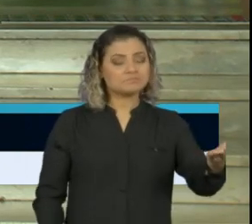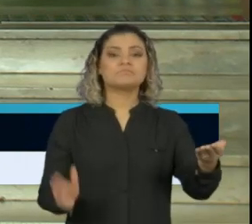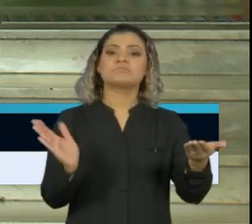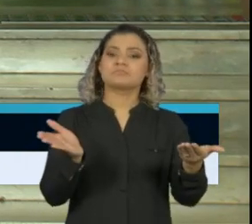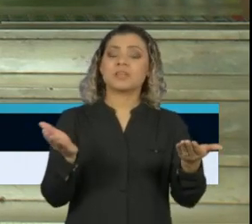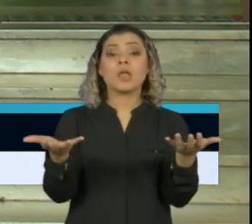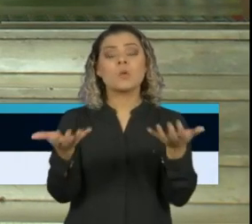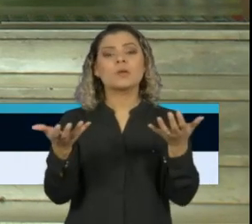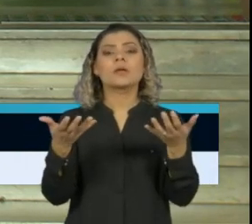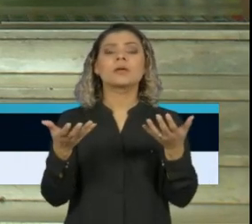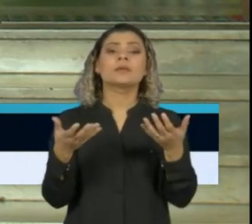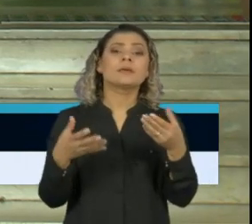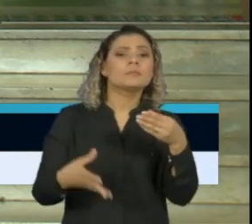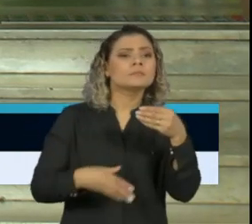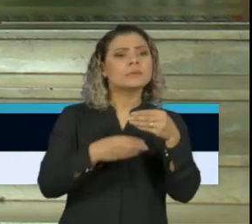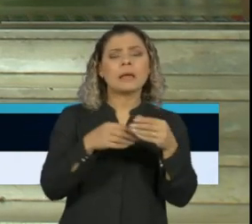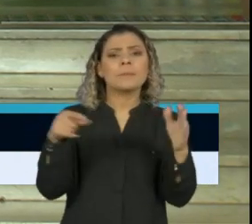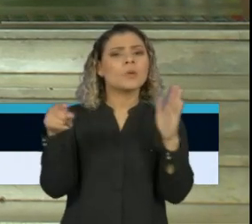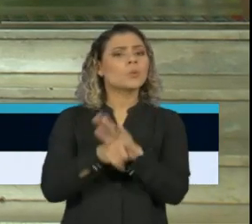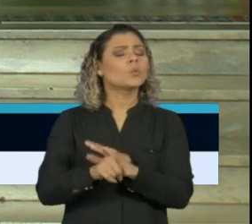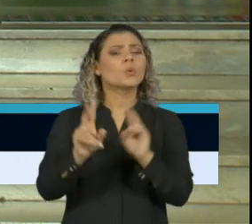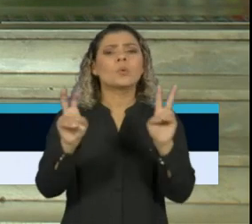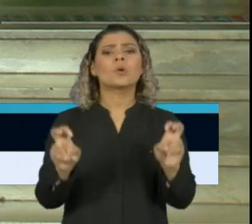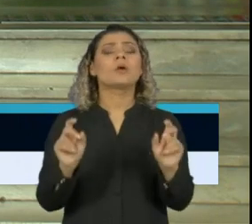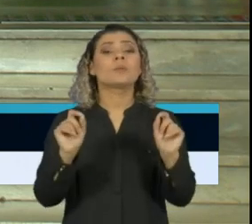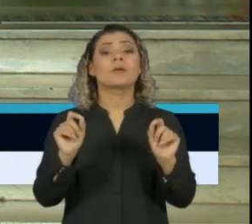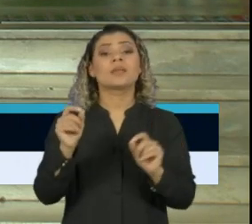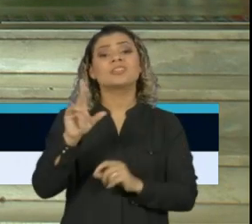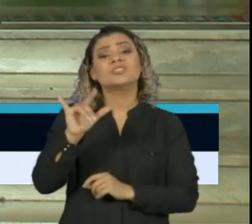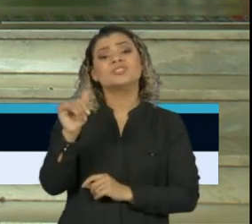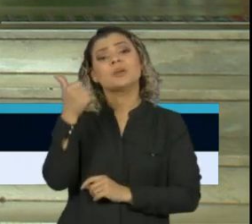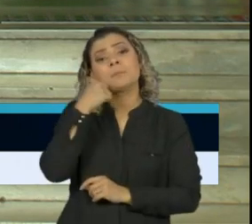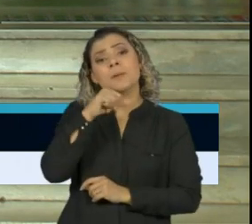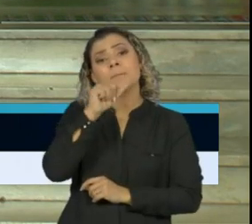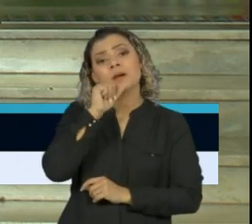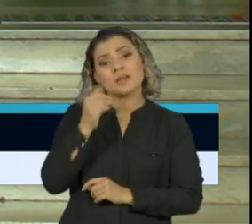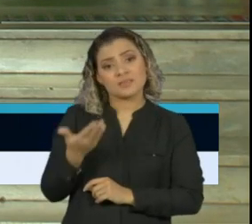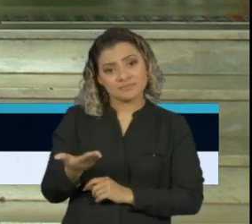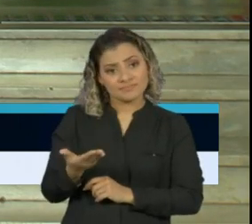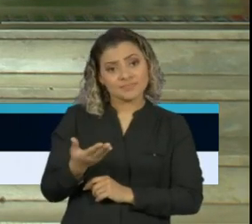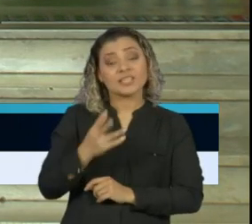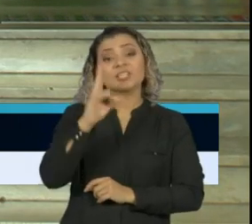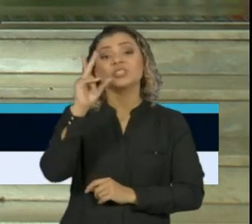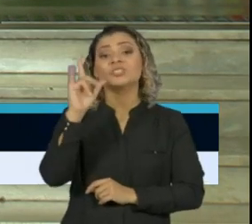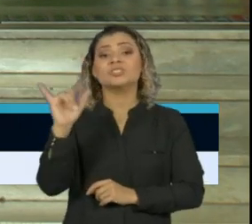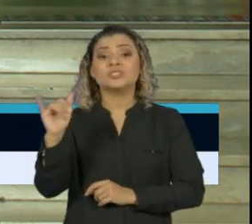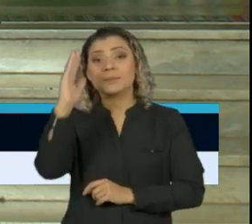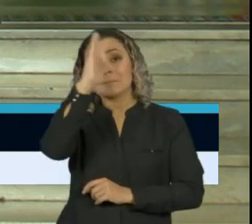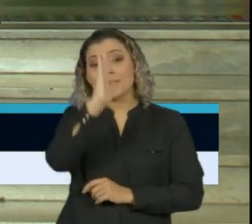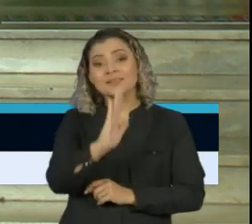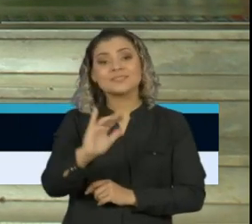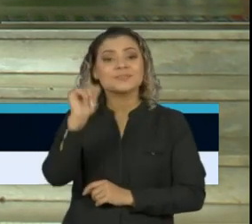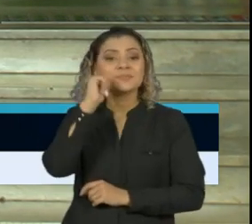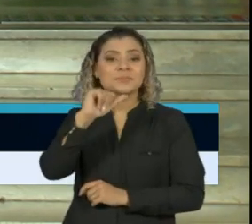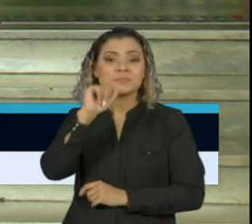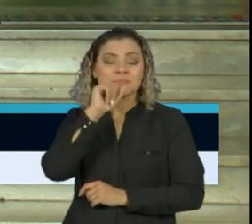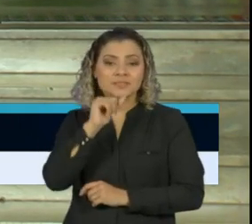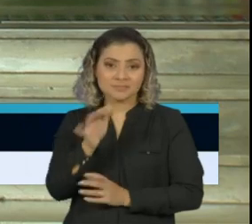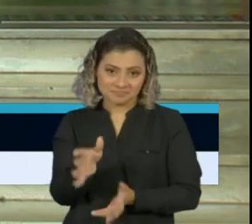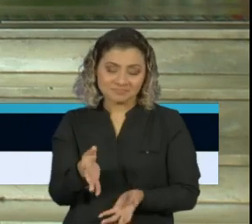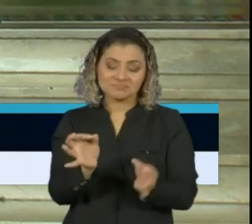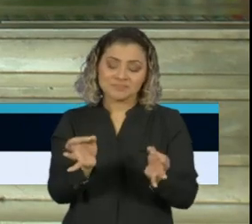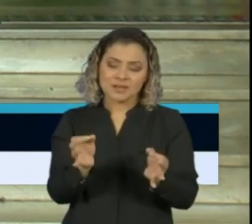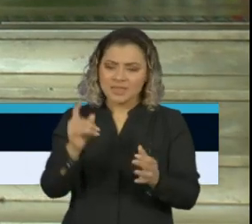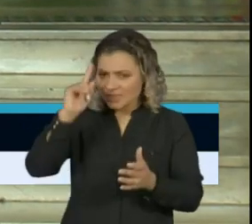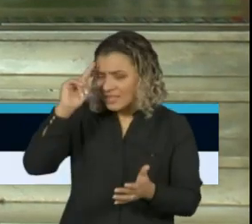todos. Queria fazer uma pergunta referente à chegada agora do Dia das Mães, né? Eu queria saber se há uma decisão já definida